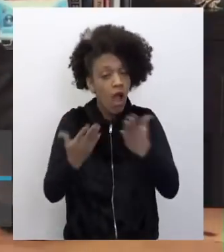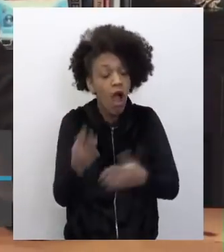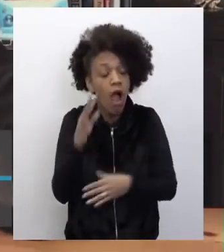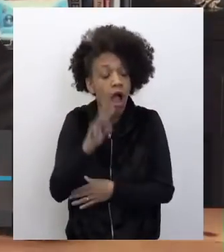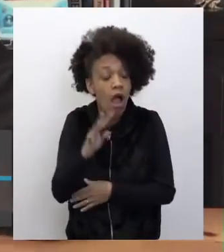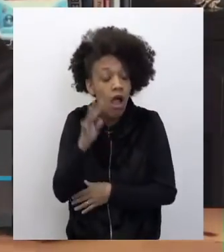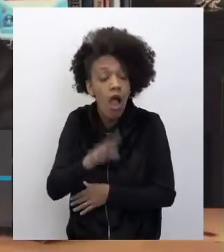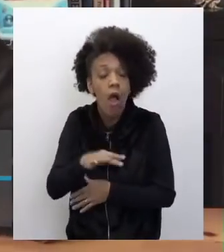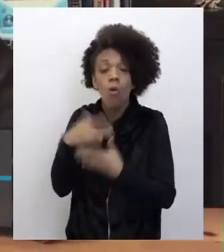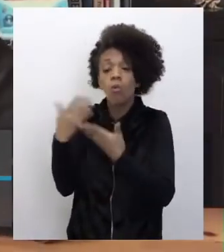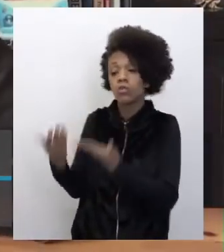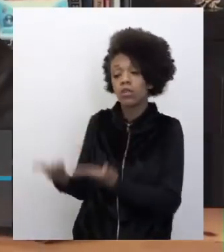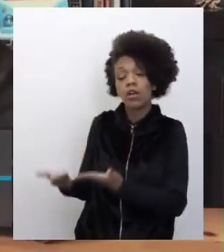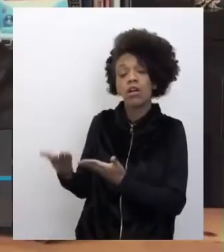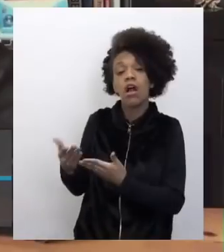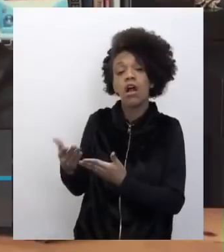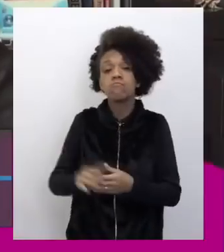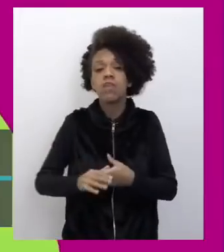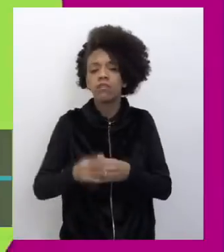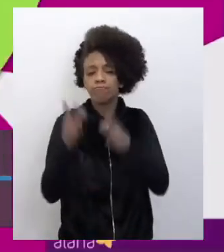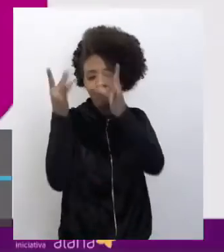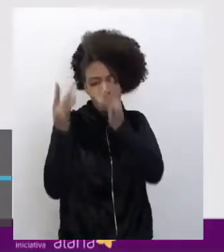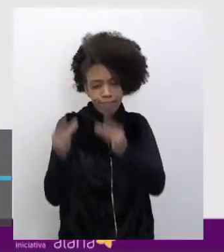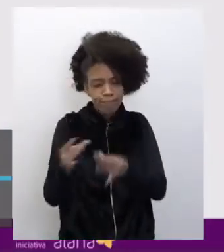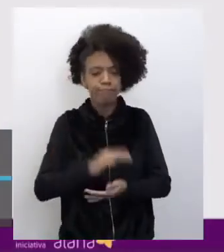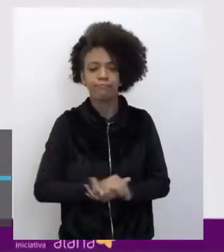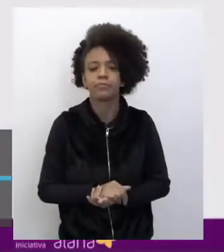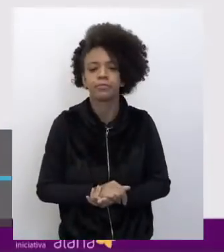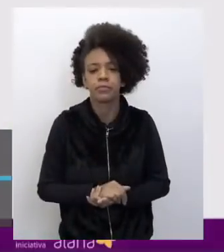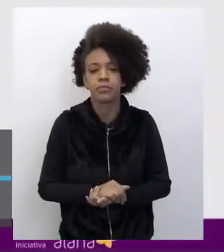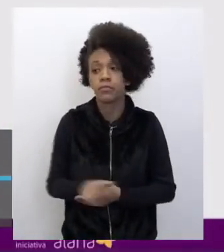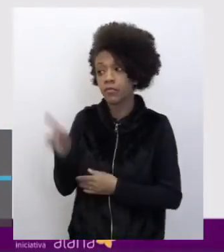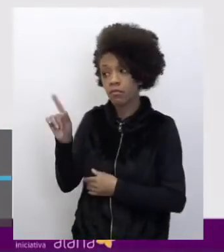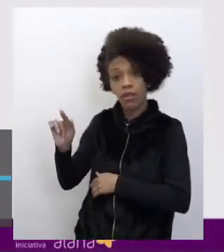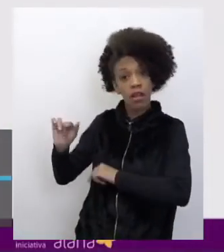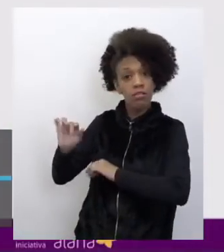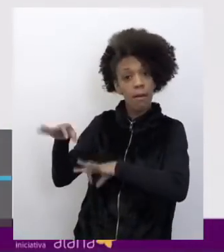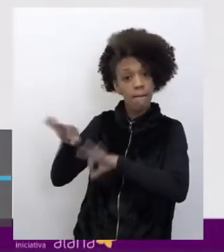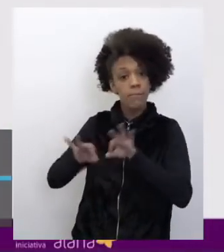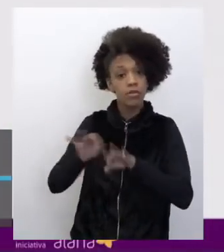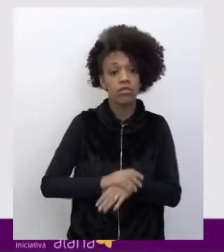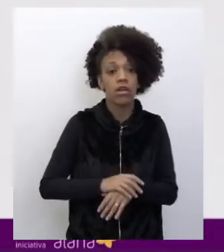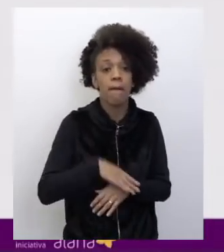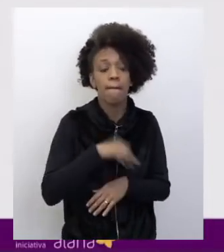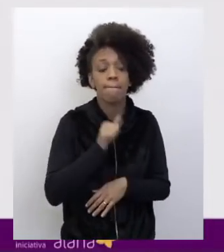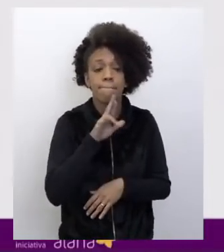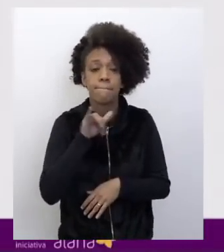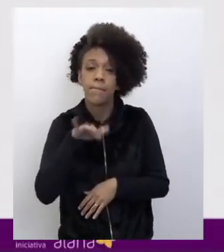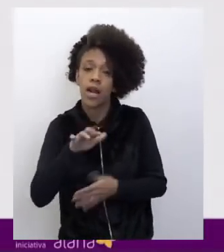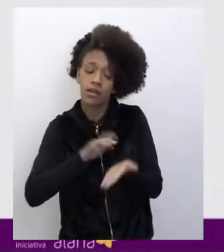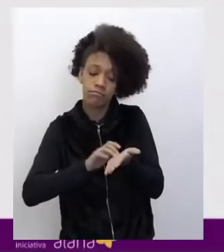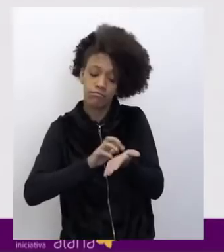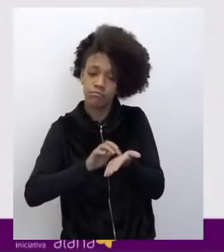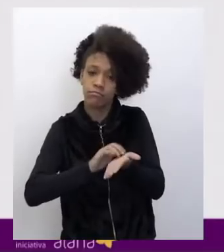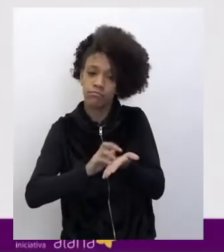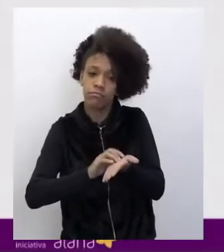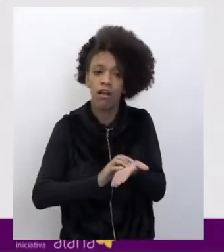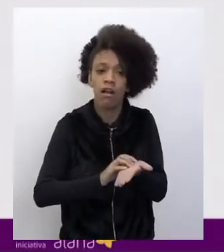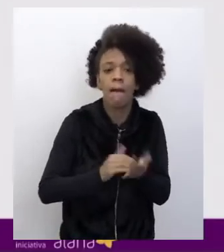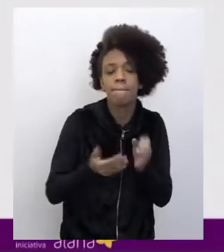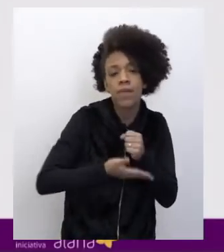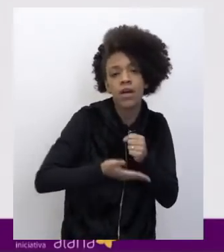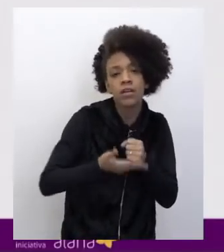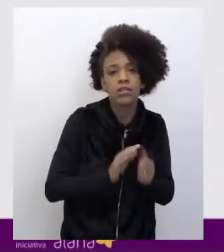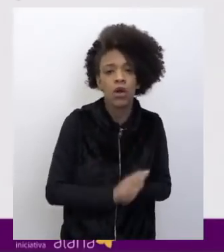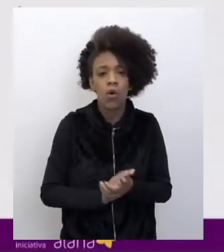algumas iniciativas que tiveram destaque nesse projeto. Nesse projeto, chamado Braille Básico, estudantes do Rio Grande do Sul viraram